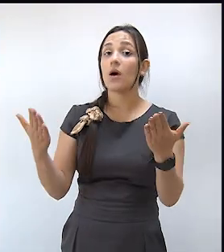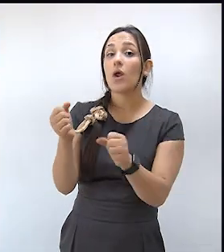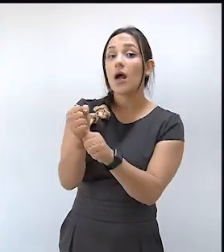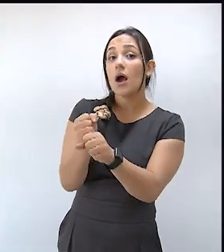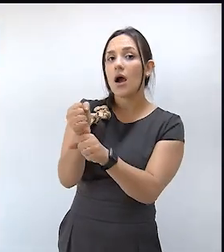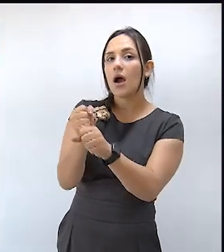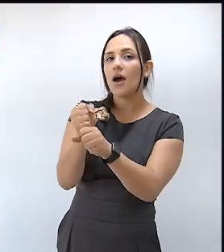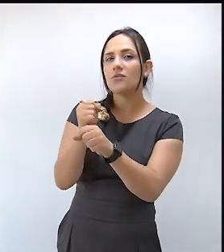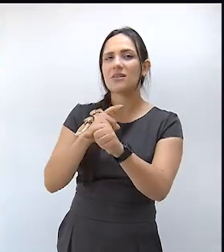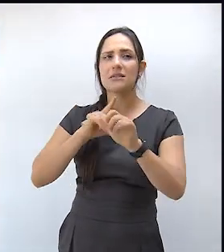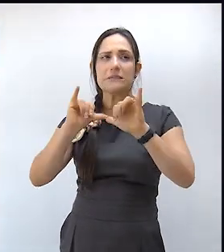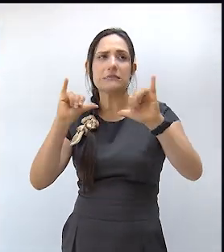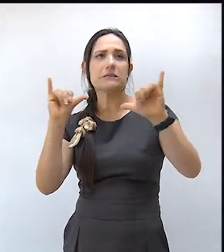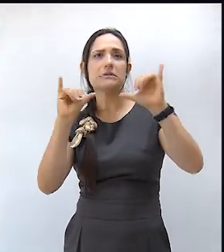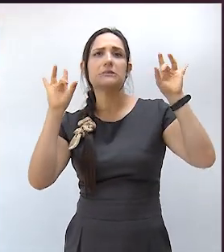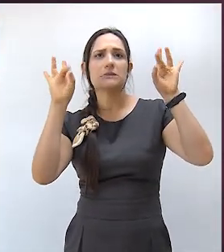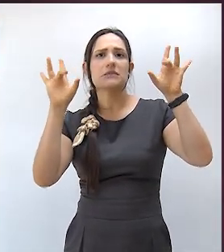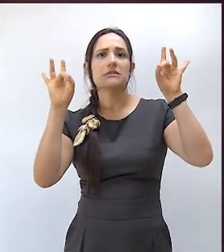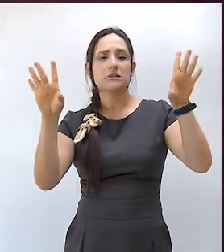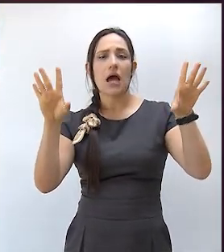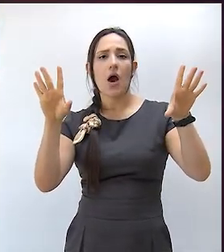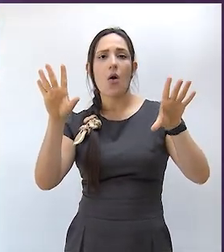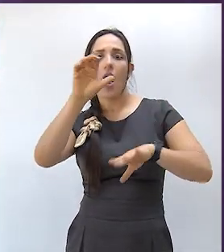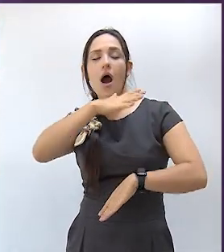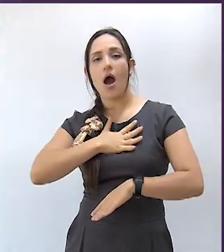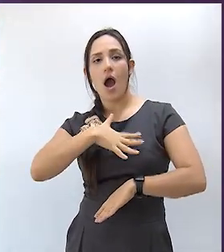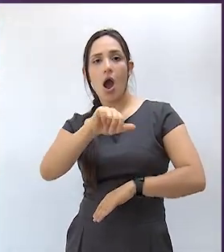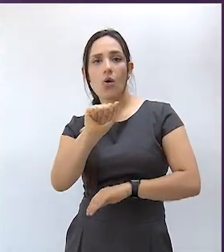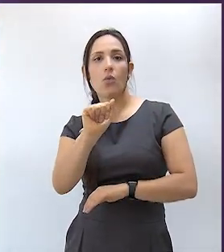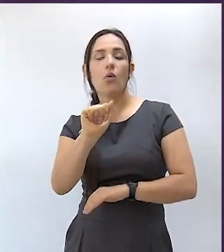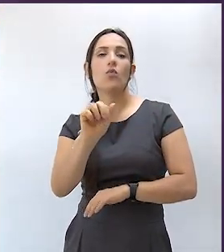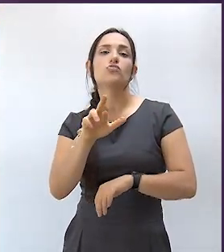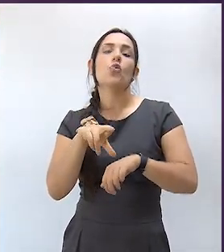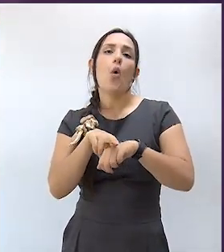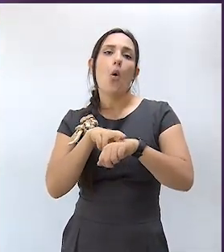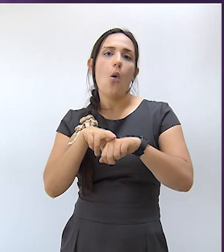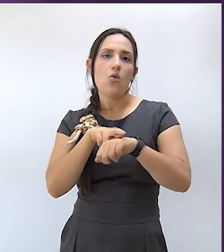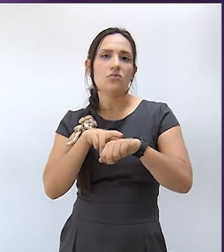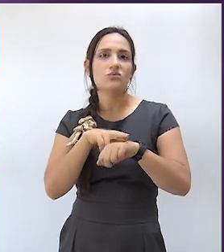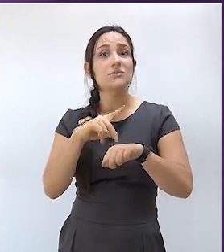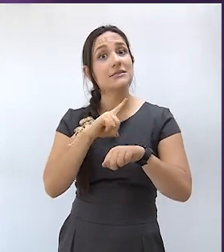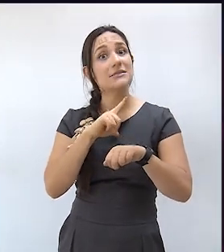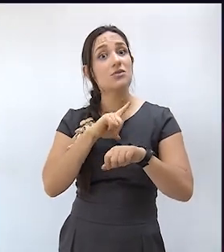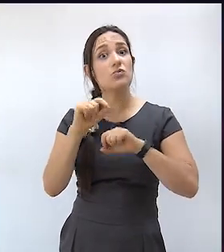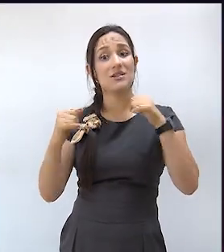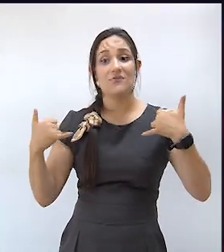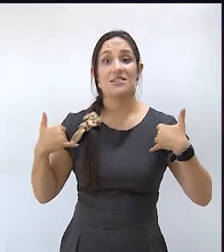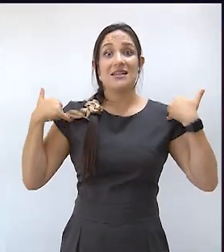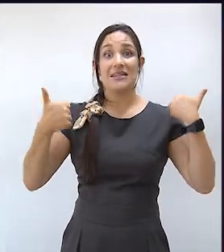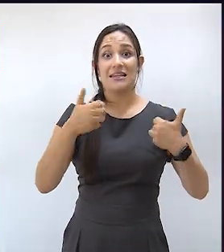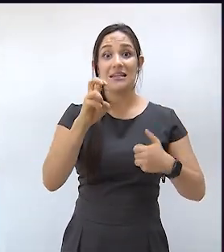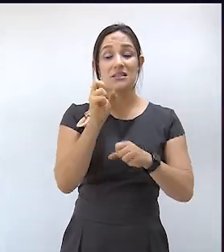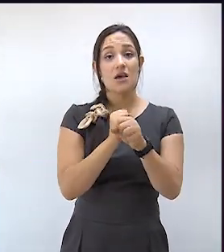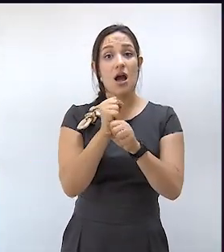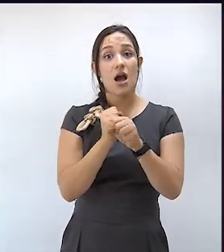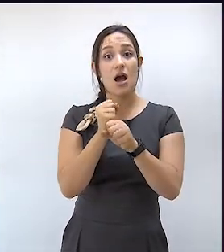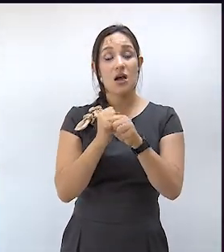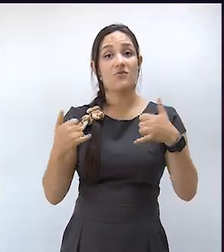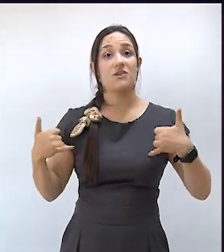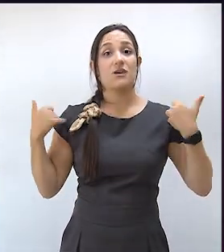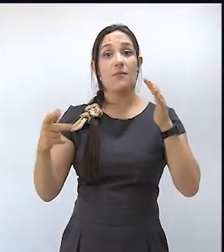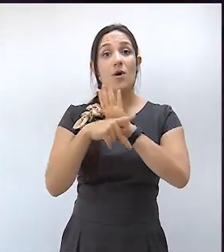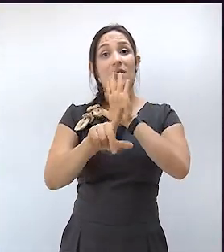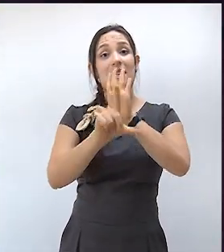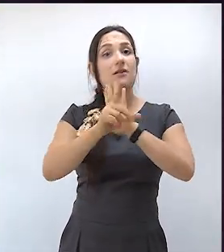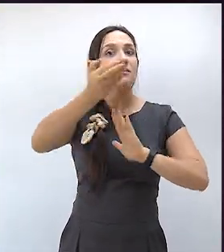e este ano a campanha agosto lilás tem como pauta os 15 anos da Lei Maria da Penha considerada pela ONU a